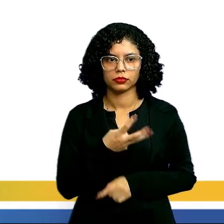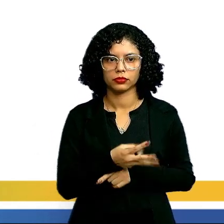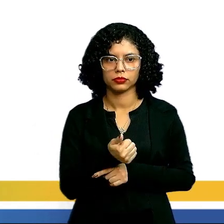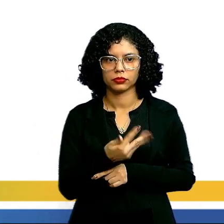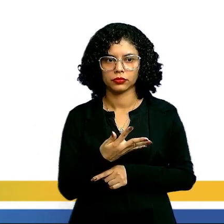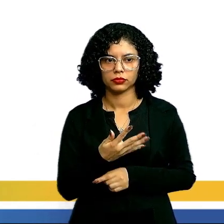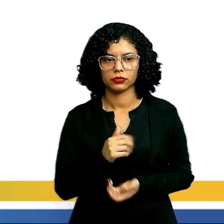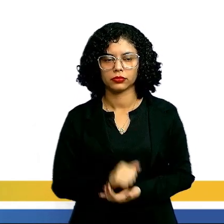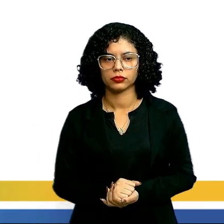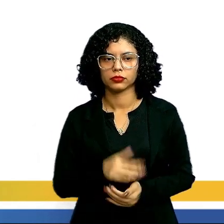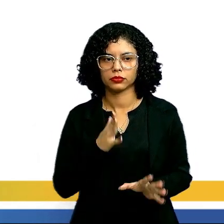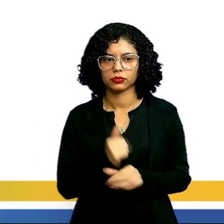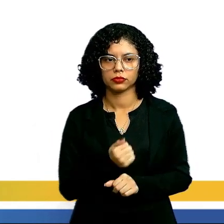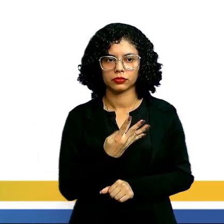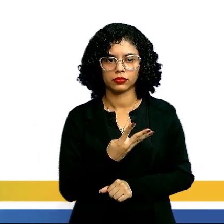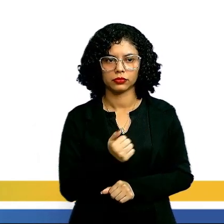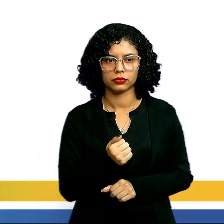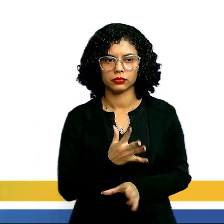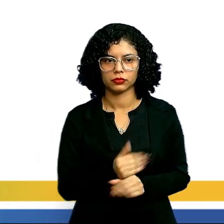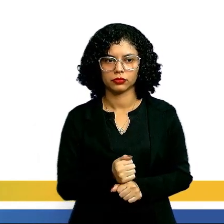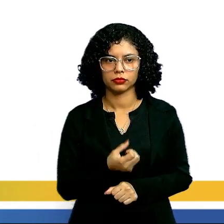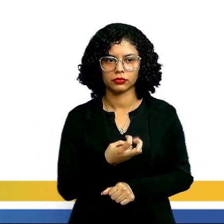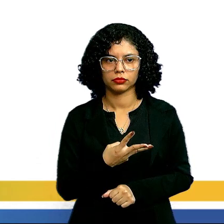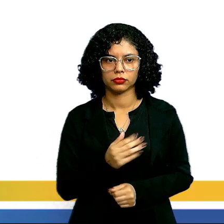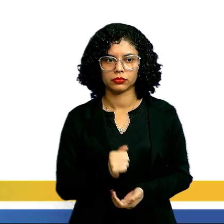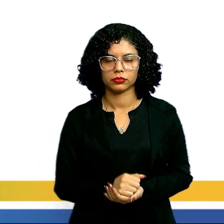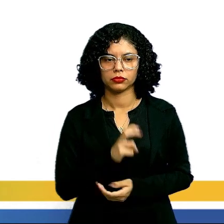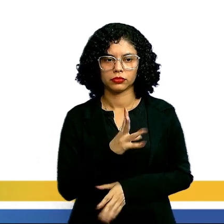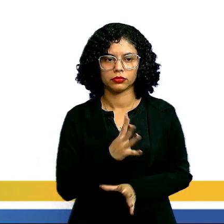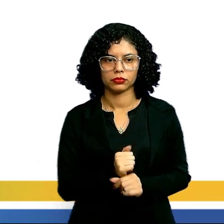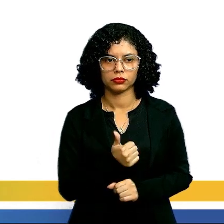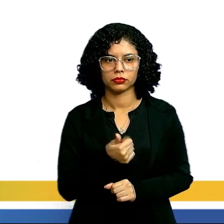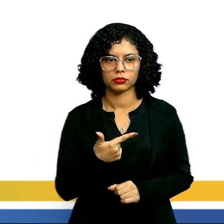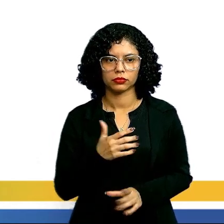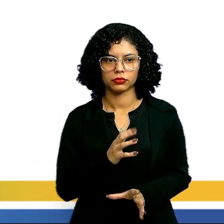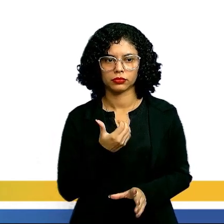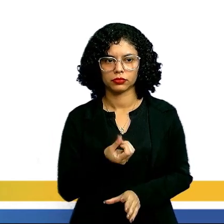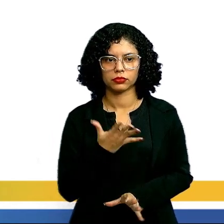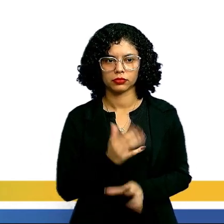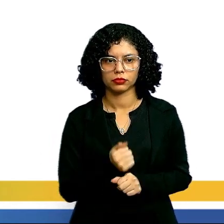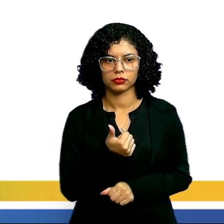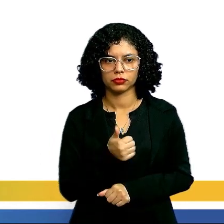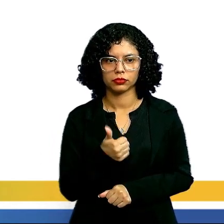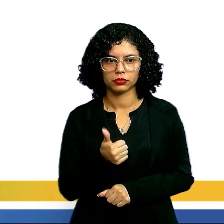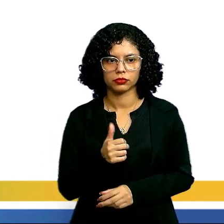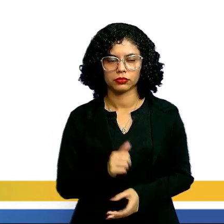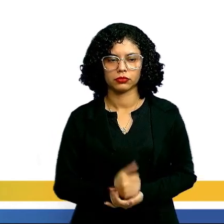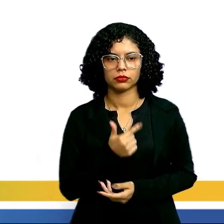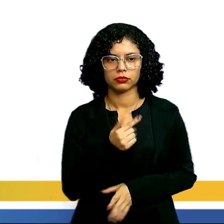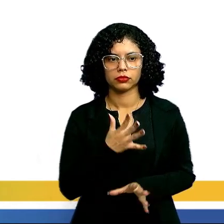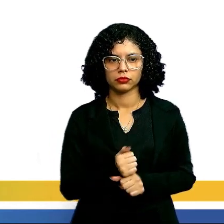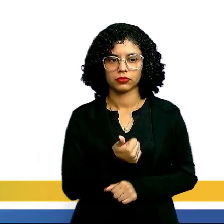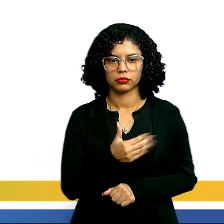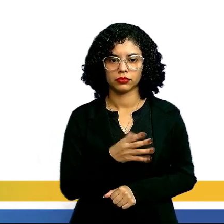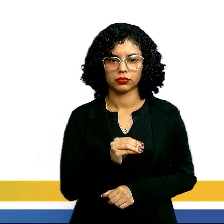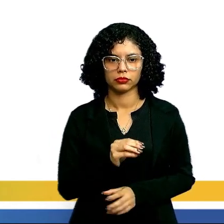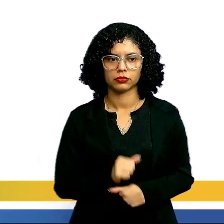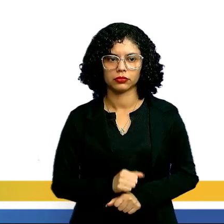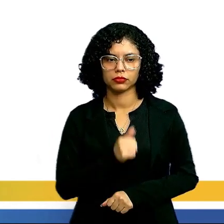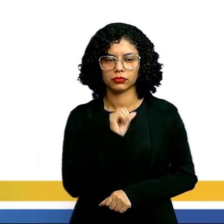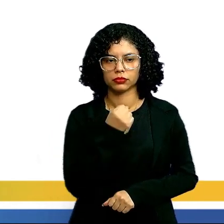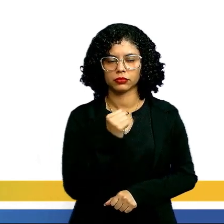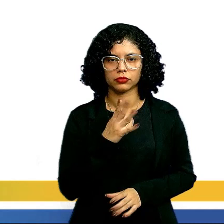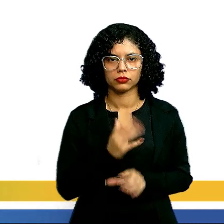mais 14, 4 mais 13, 5 mais 12, 6 mais 11, 7 mais 10, 8